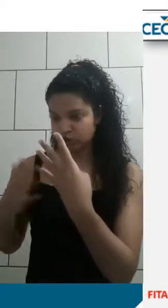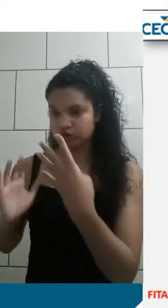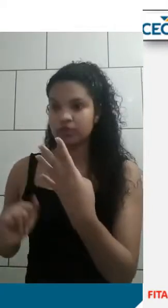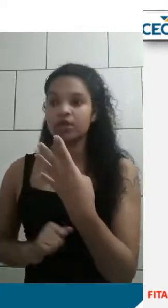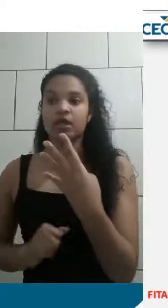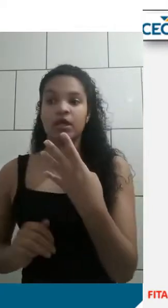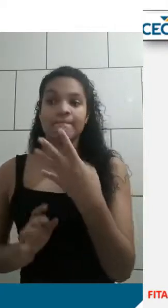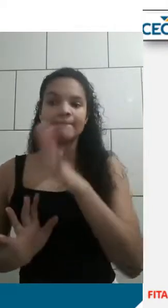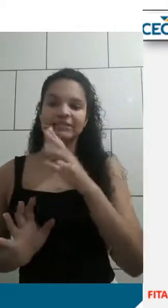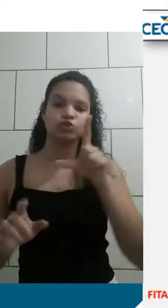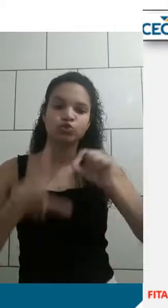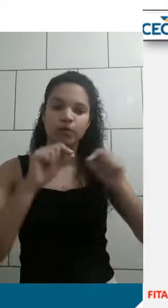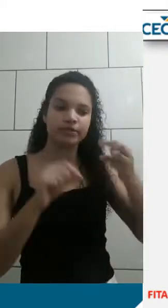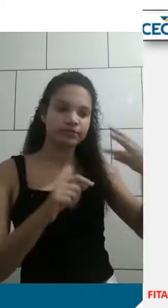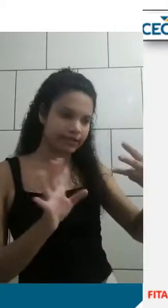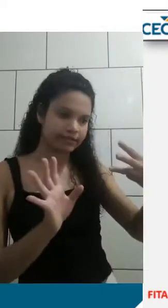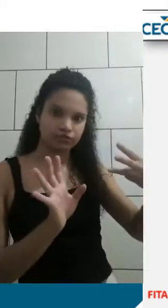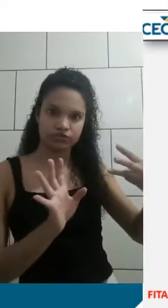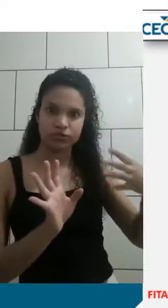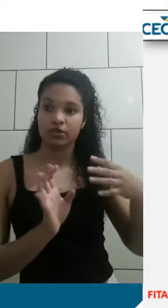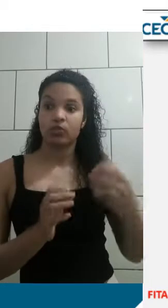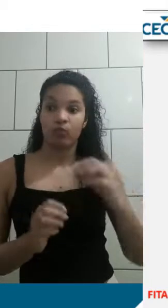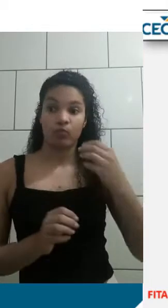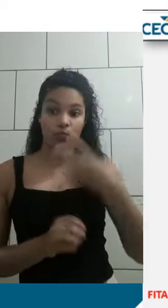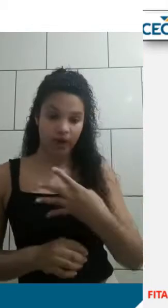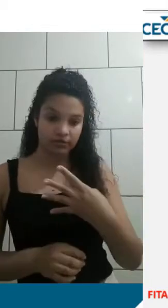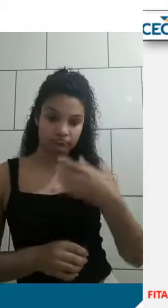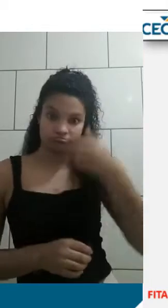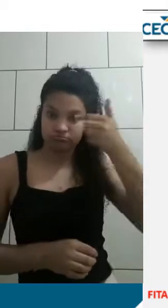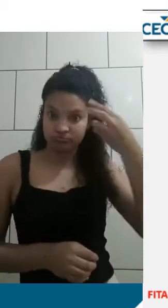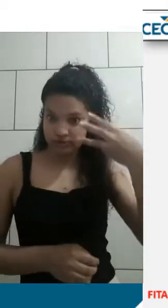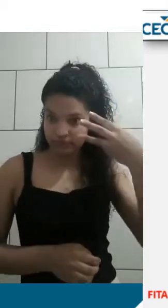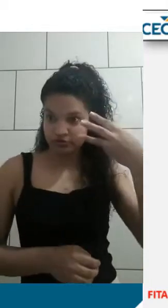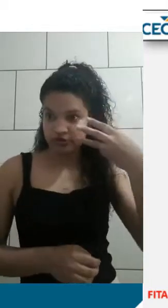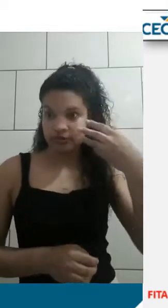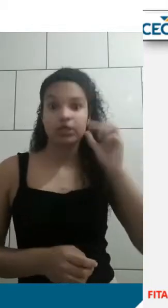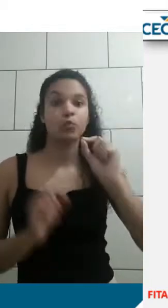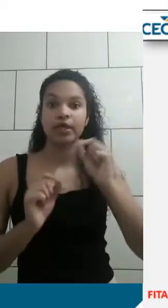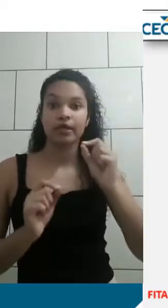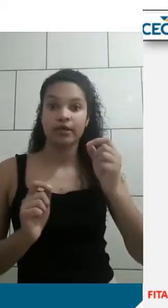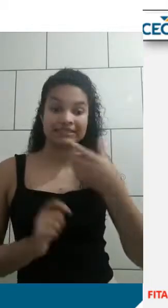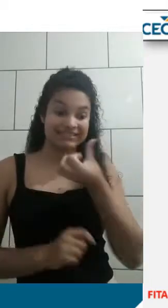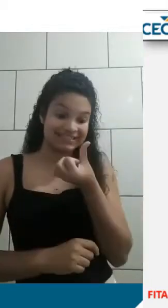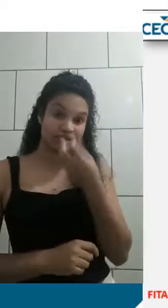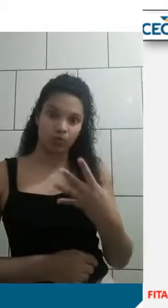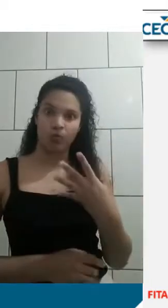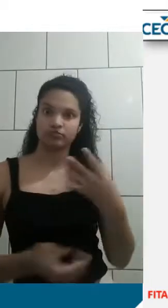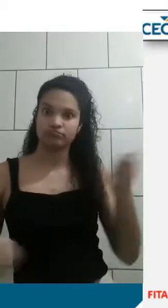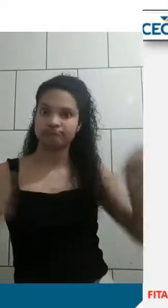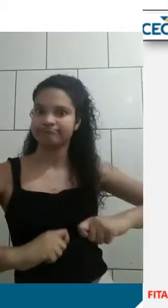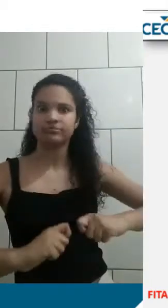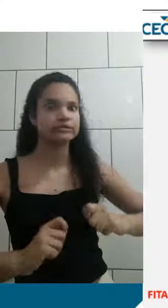3 a 3. Isso daria 4 elevado a 3, que é igual a 64 possibilidades. 64